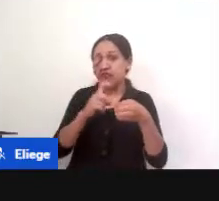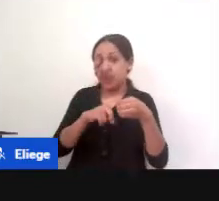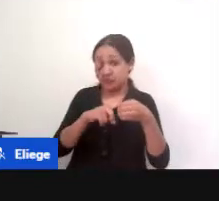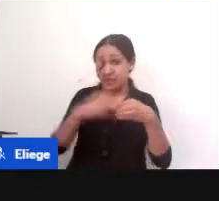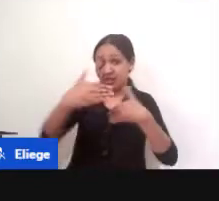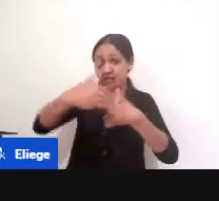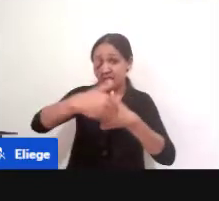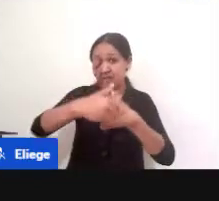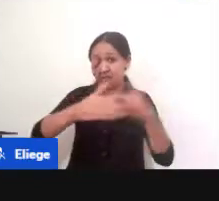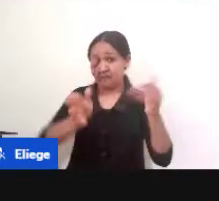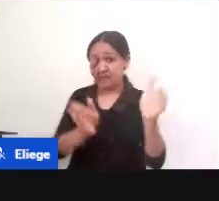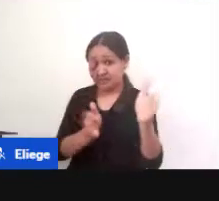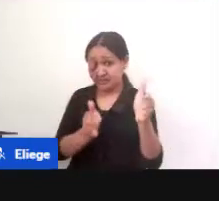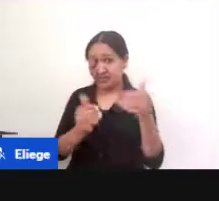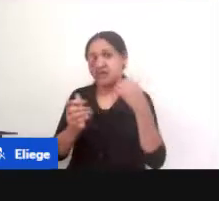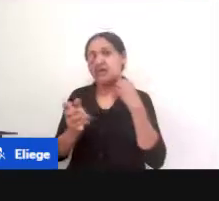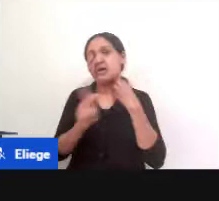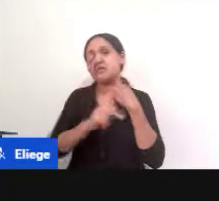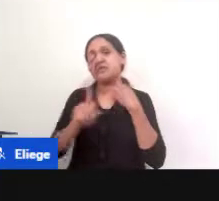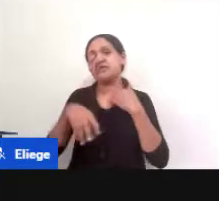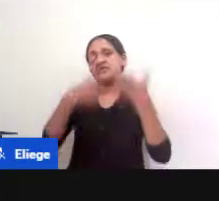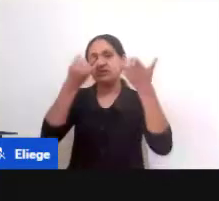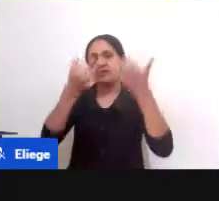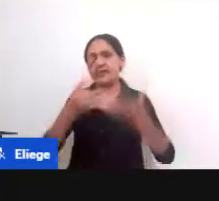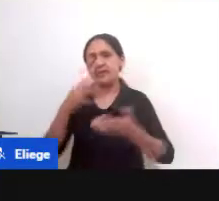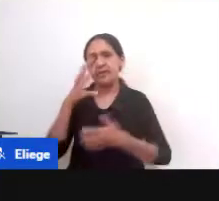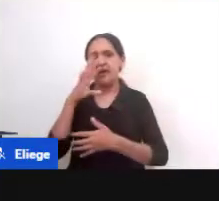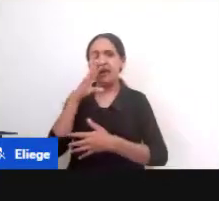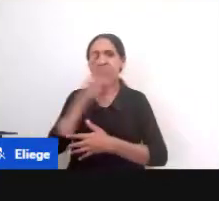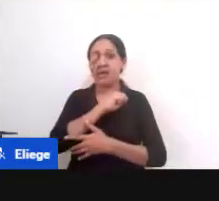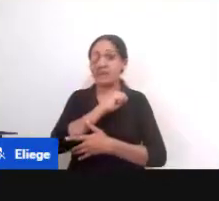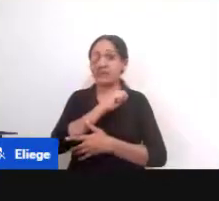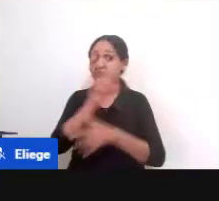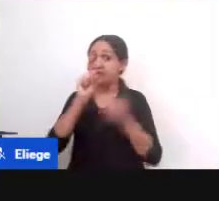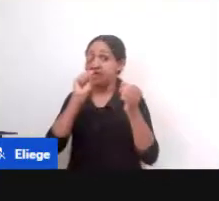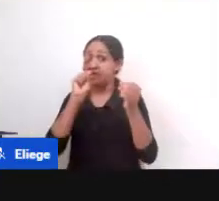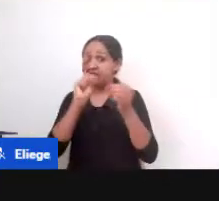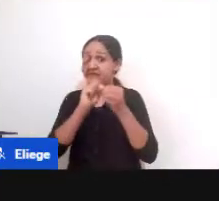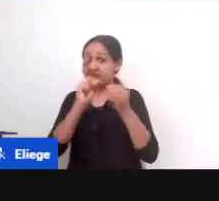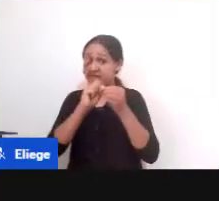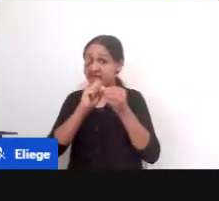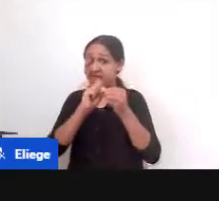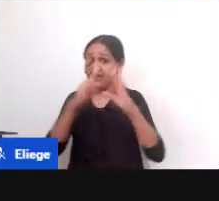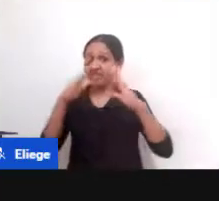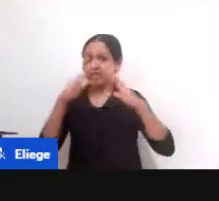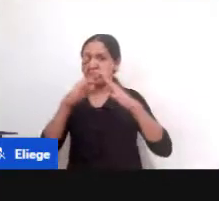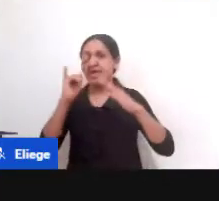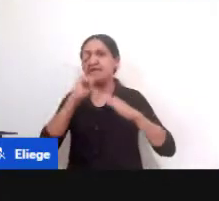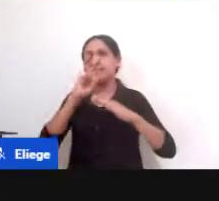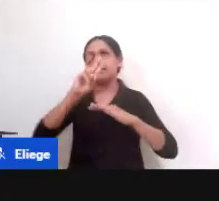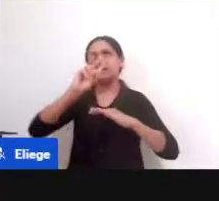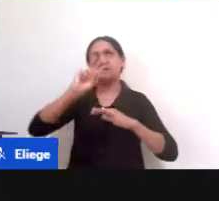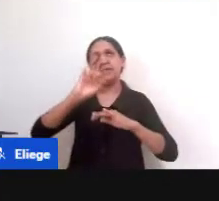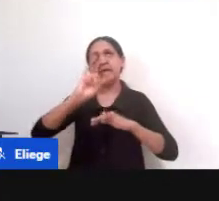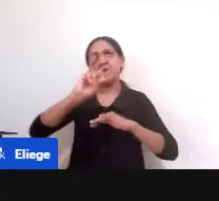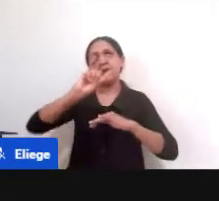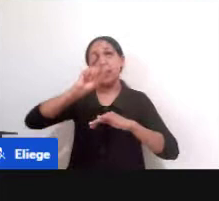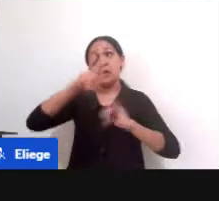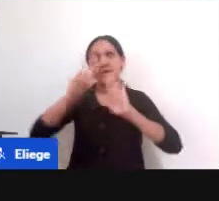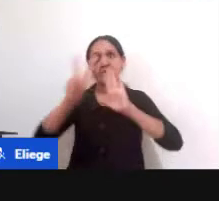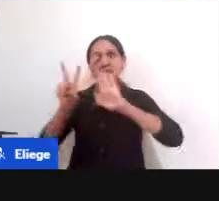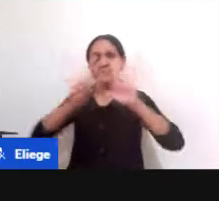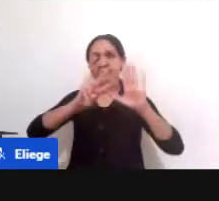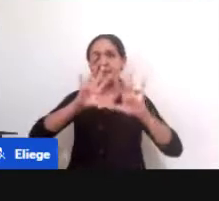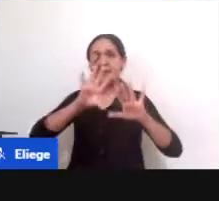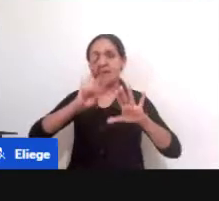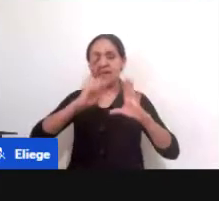sala, a professora vai falar de forma bem rápida o que vocês vão fazer em casa. Ó, semana que vem vai ser a atividade de pegar a bola e